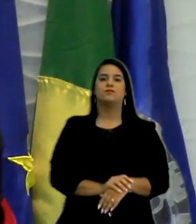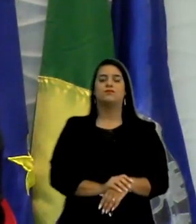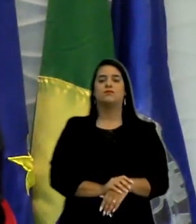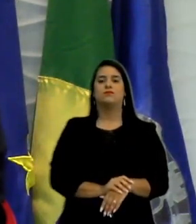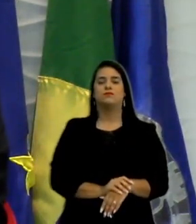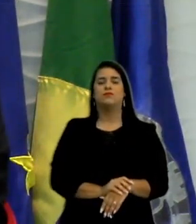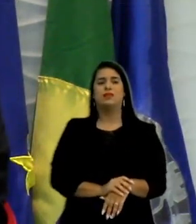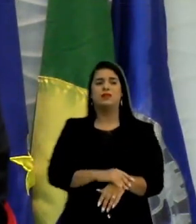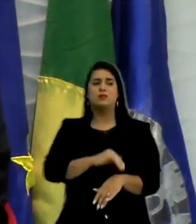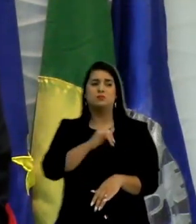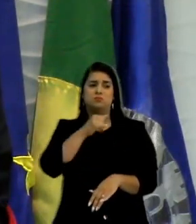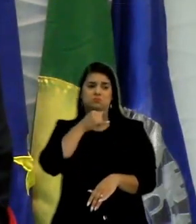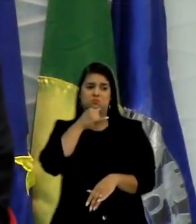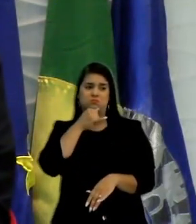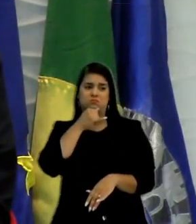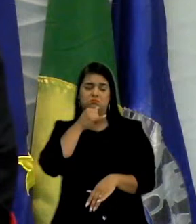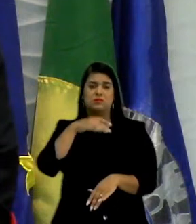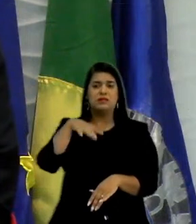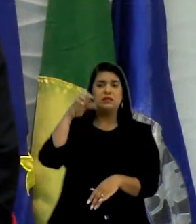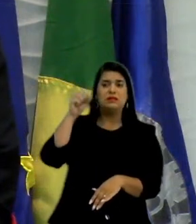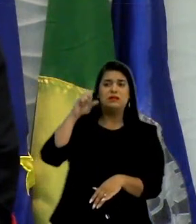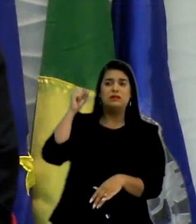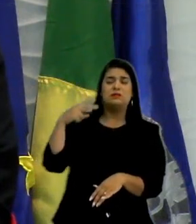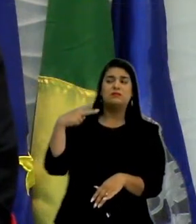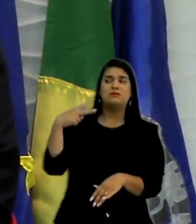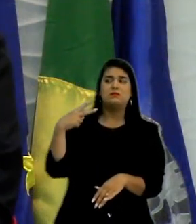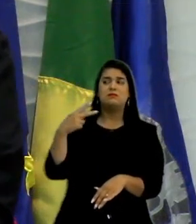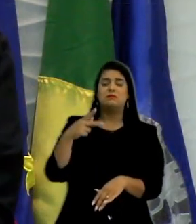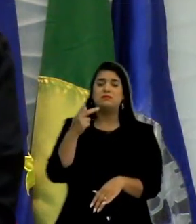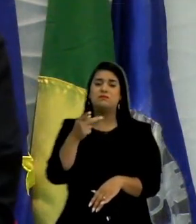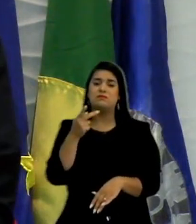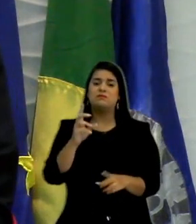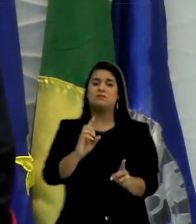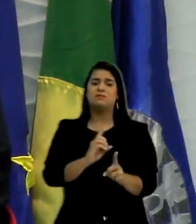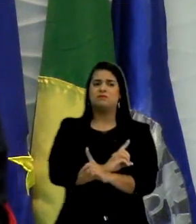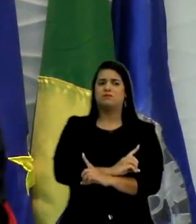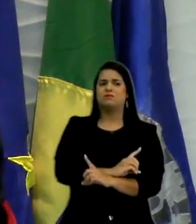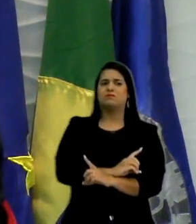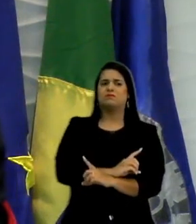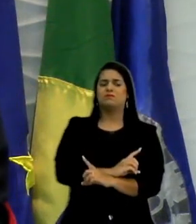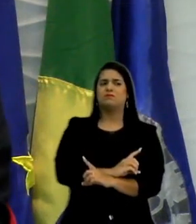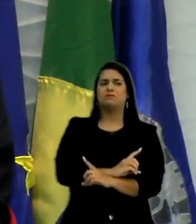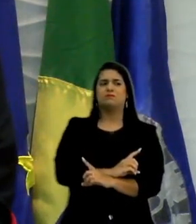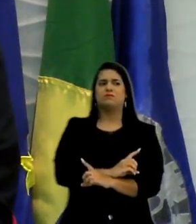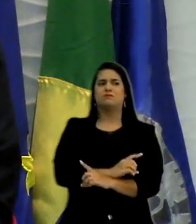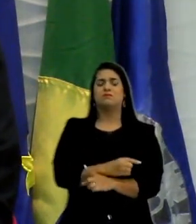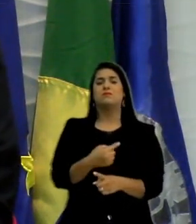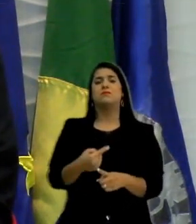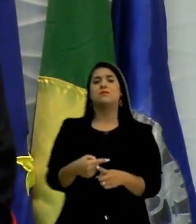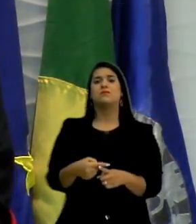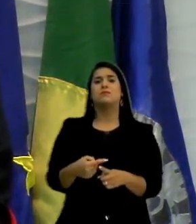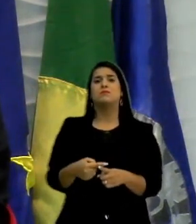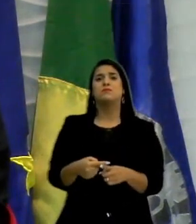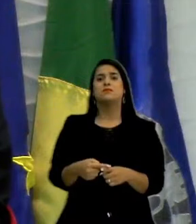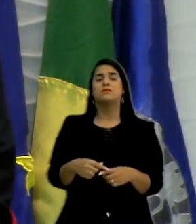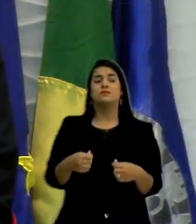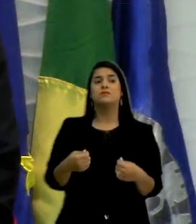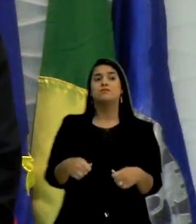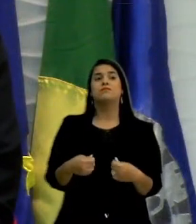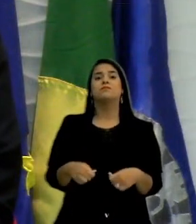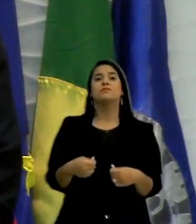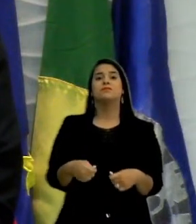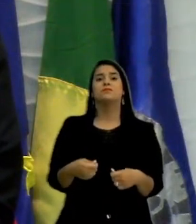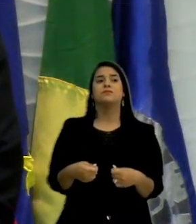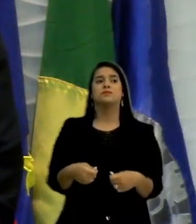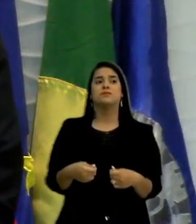Fico triste quando escuto um vereador falar da oposição, que está falando de outro vereador, né? Mas a gente tem que vir para aqui